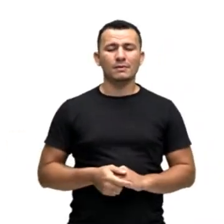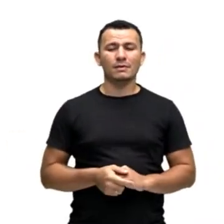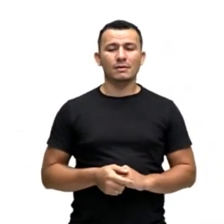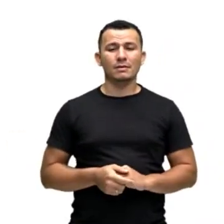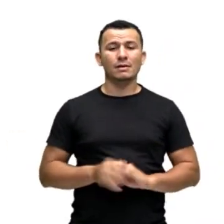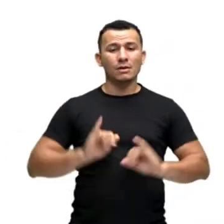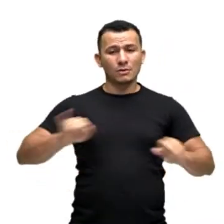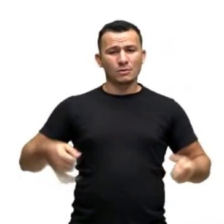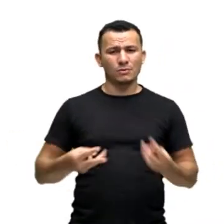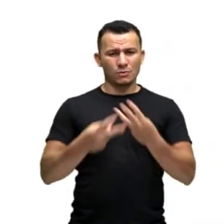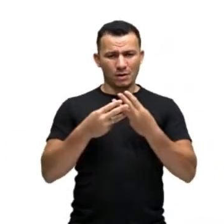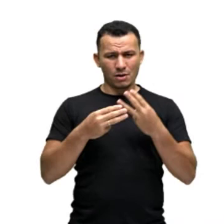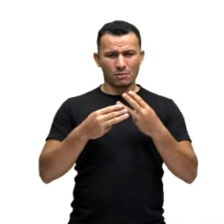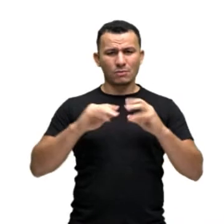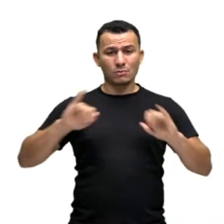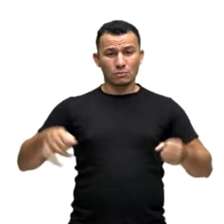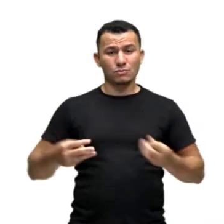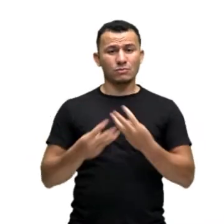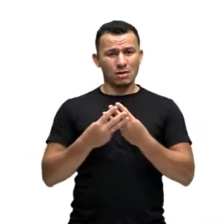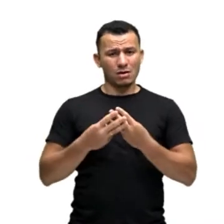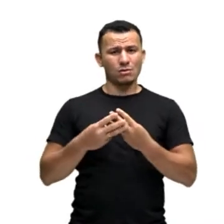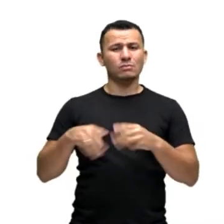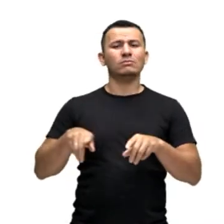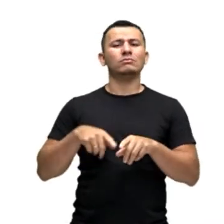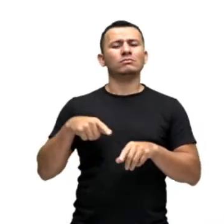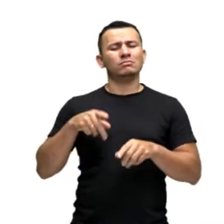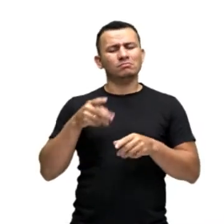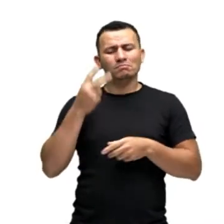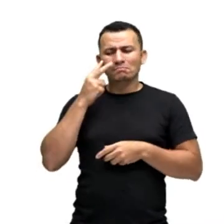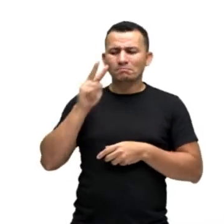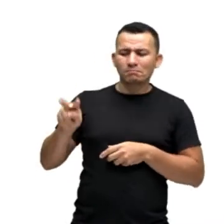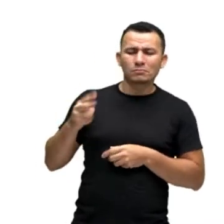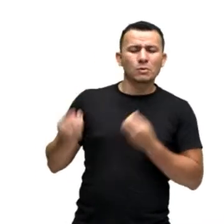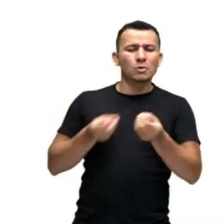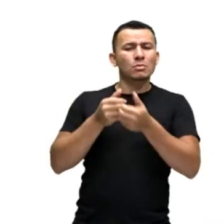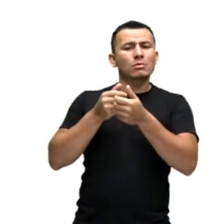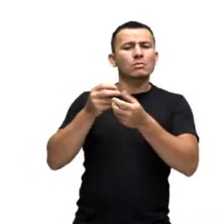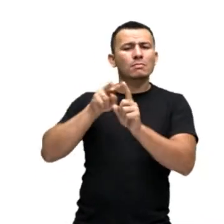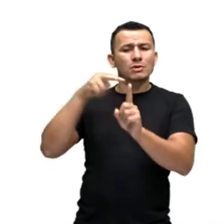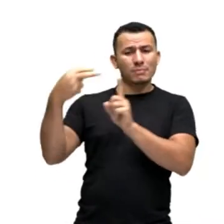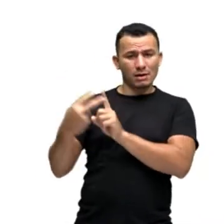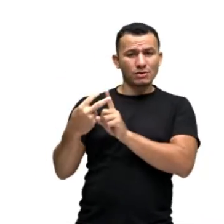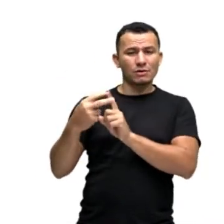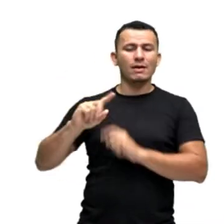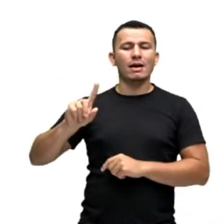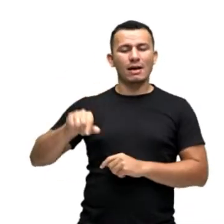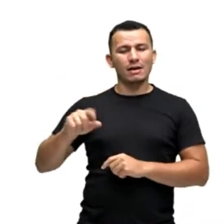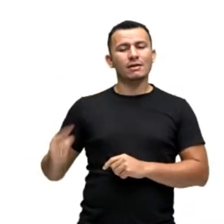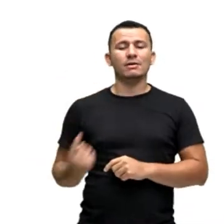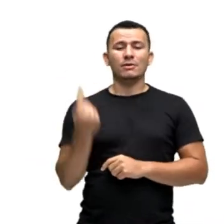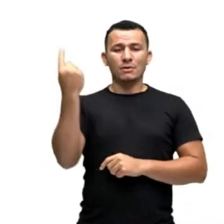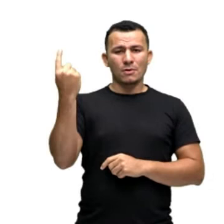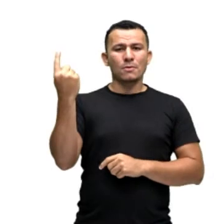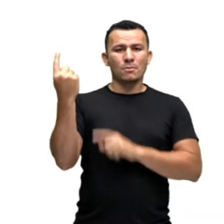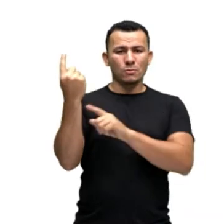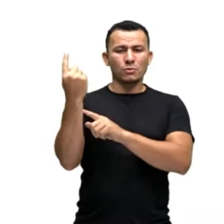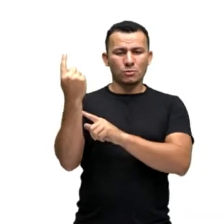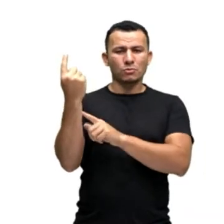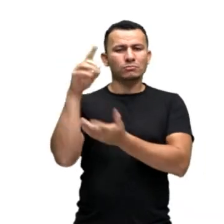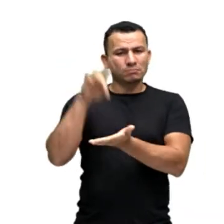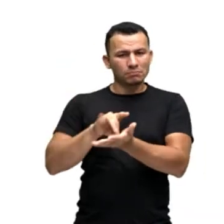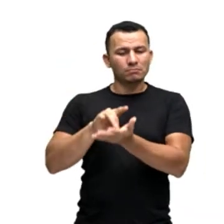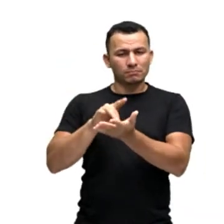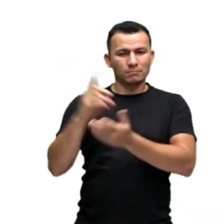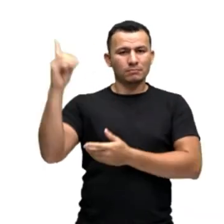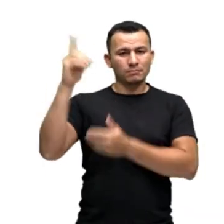dos judeus os judeus já penso em oro para Deus como esse Deus único é terno e abstrato